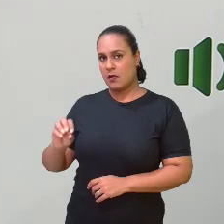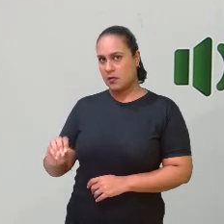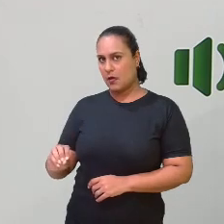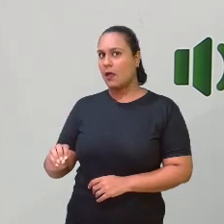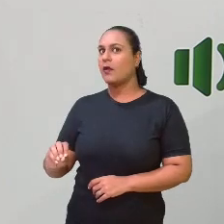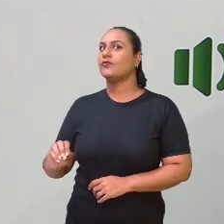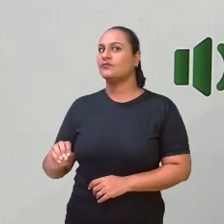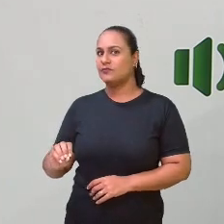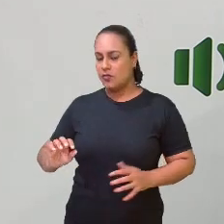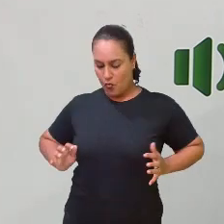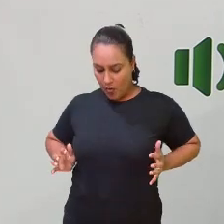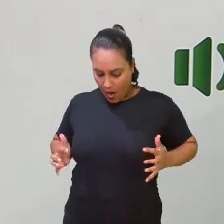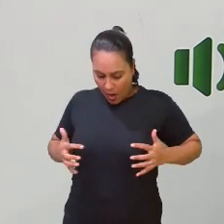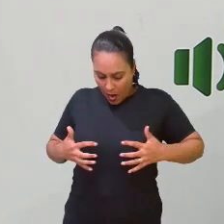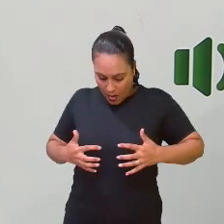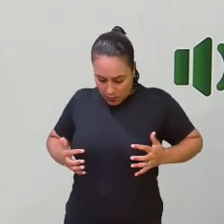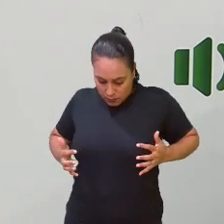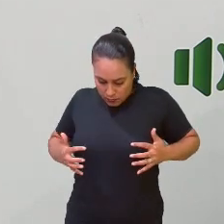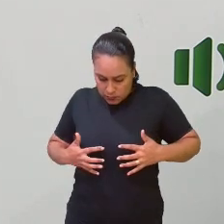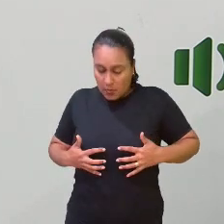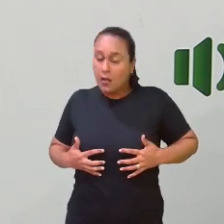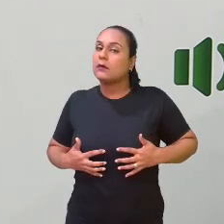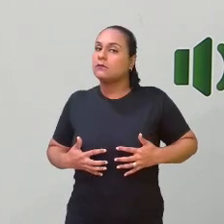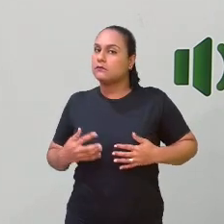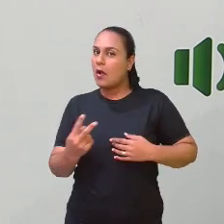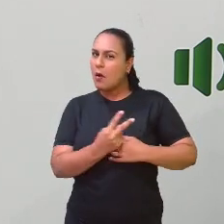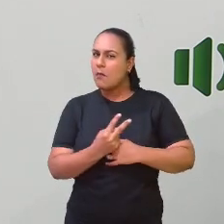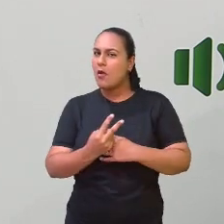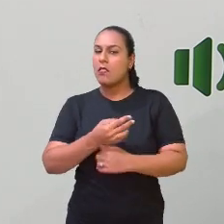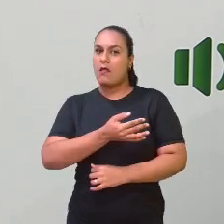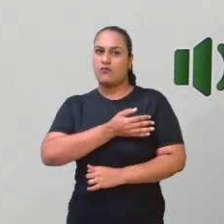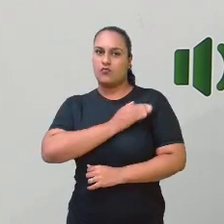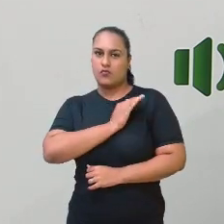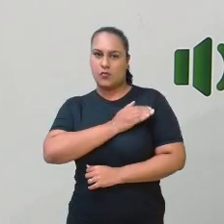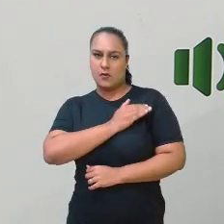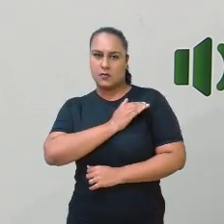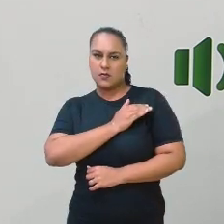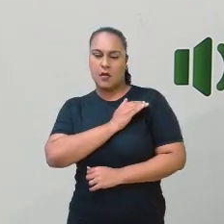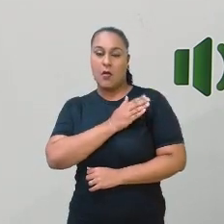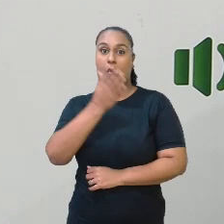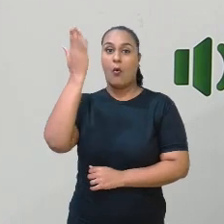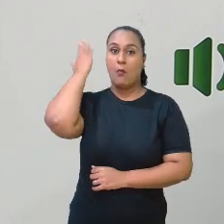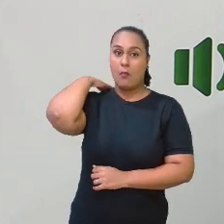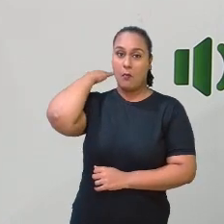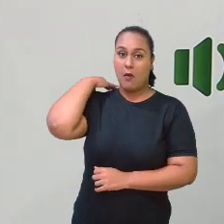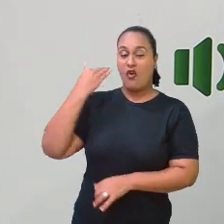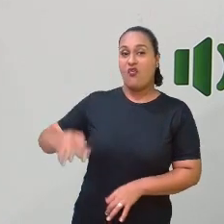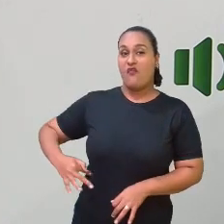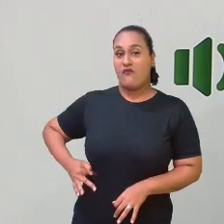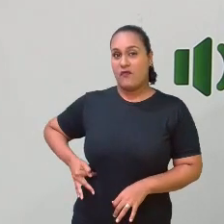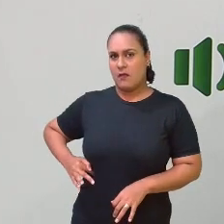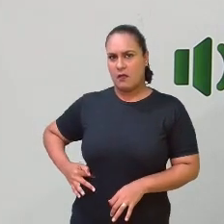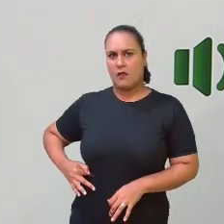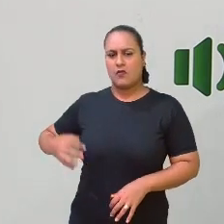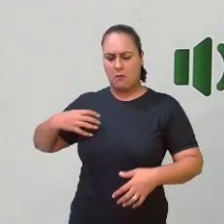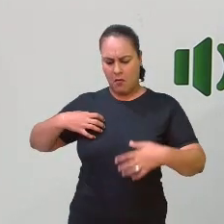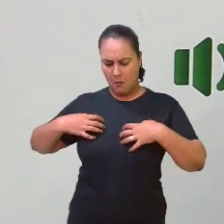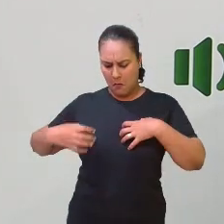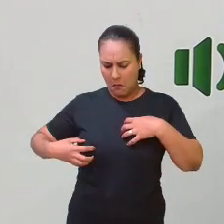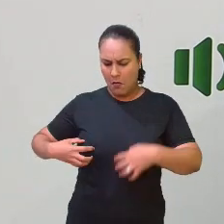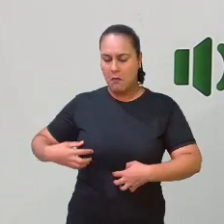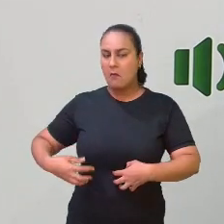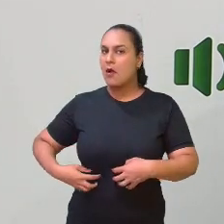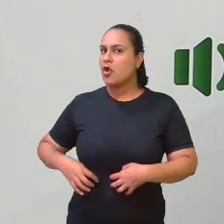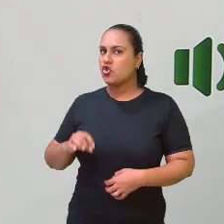famosas costelas, né, que a gente chama, eles protegem o nosso coração, ó, coração, pulmão, fígado, eles estão aqui não só